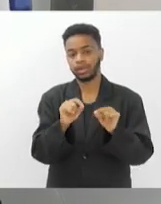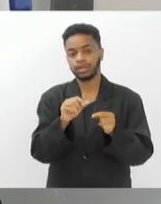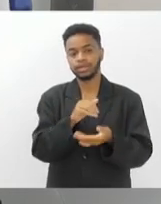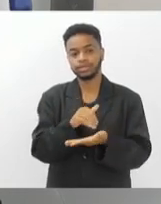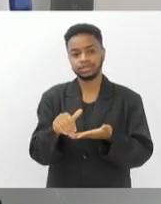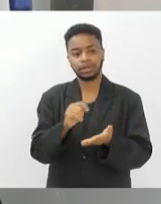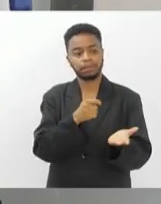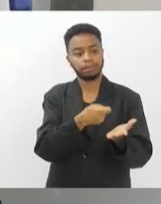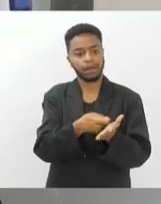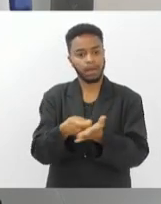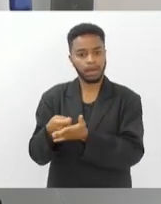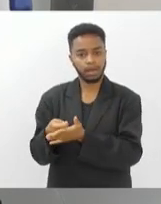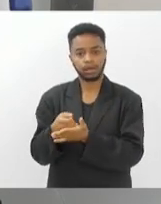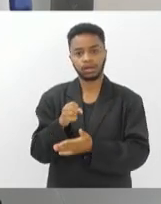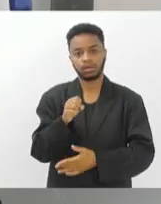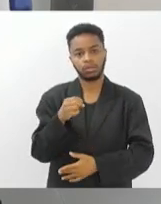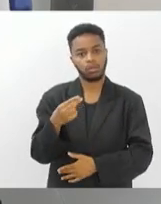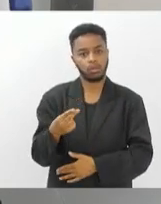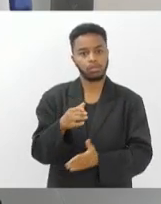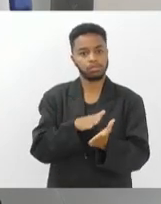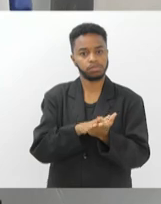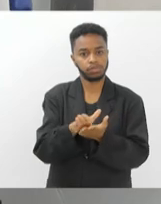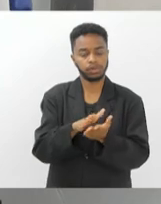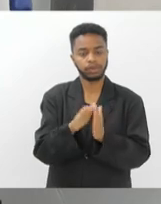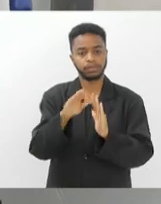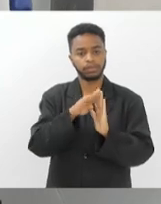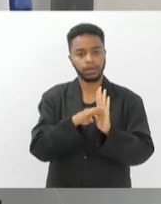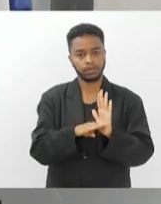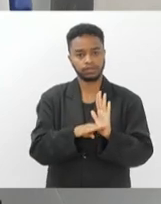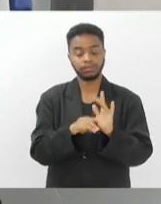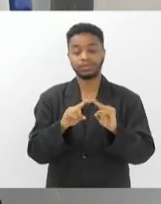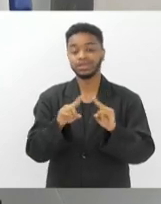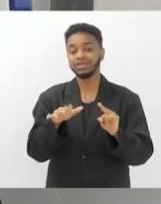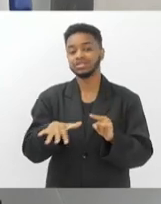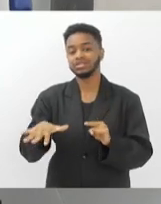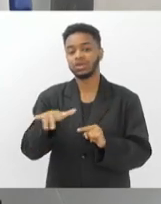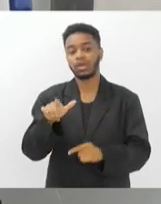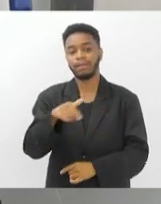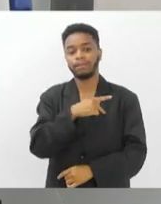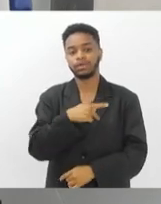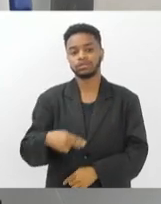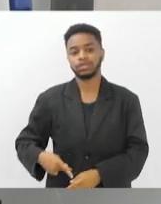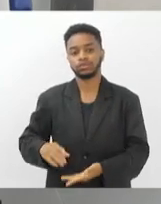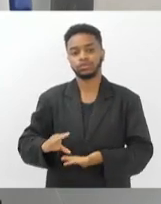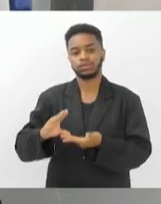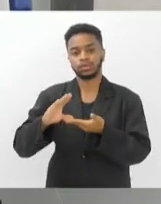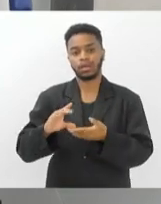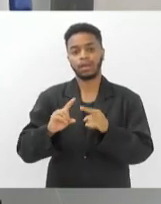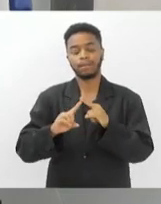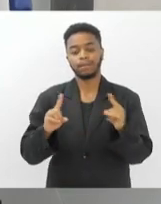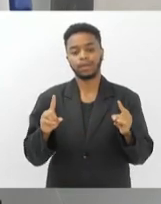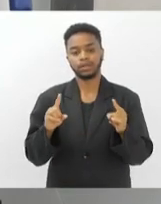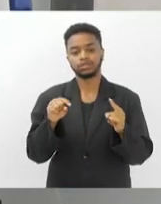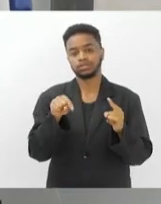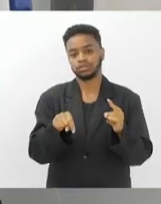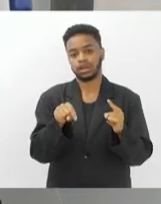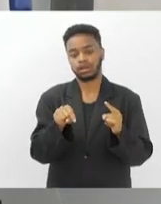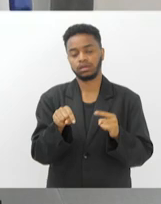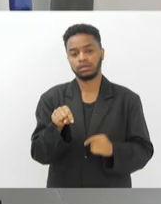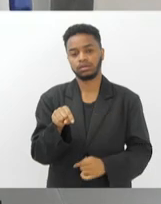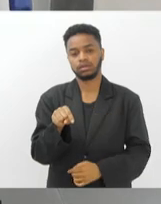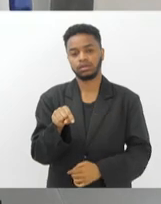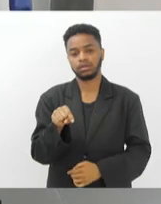paga a conta, que faz a publicação das pautas e tudo que, em mais. Geral, preside o conselho. Só que nesse caso em